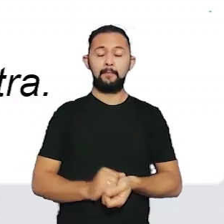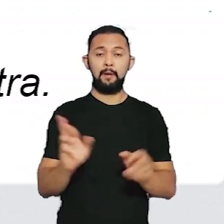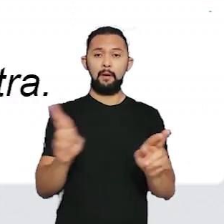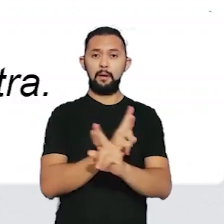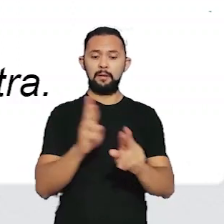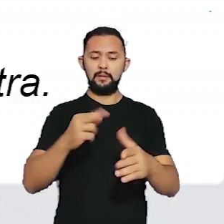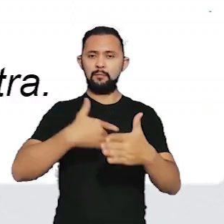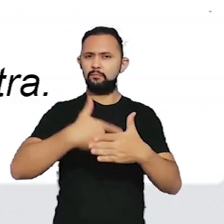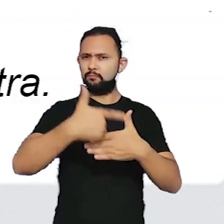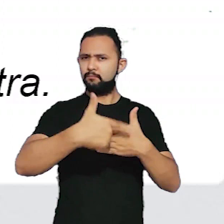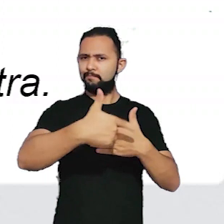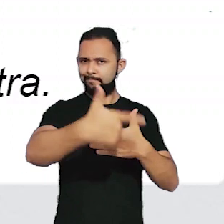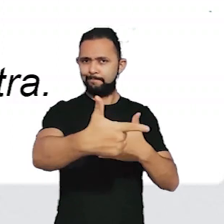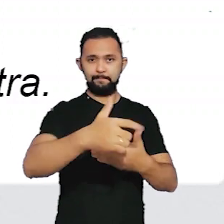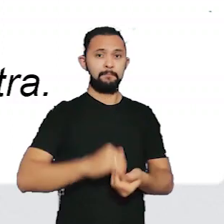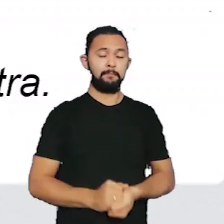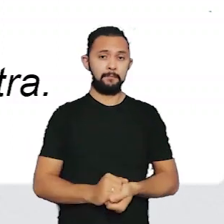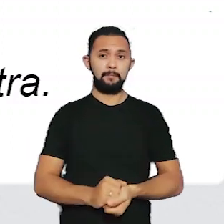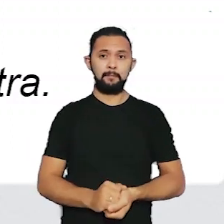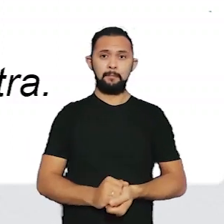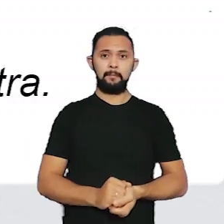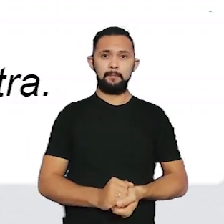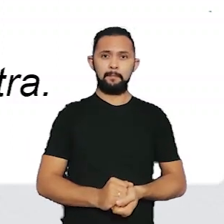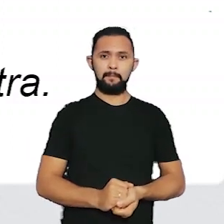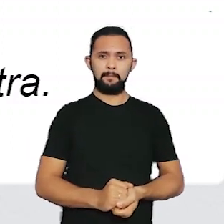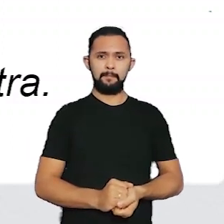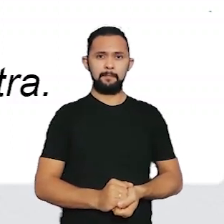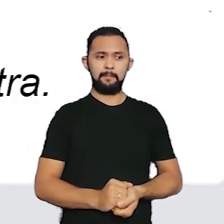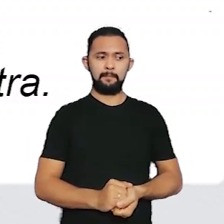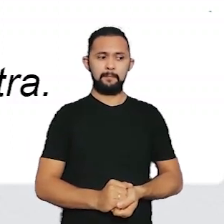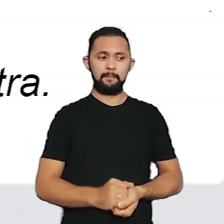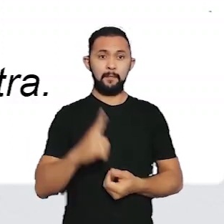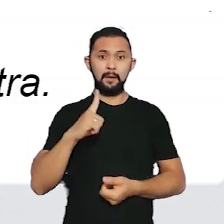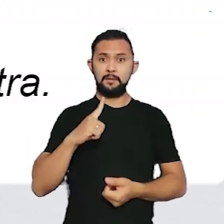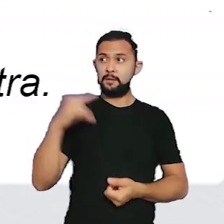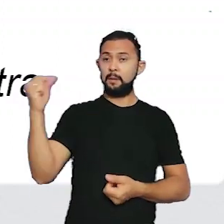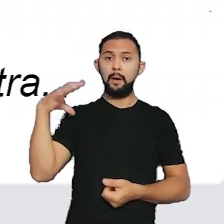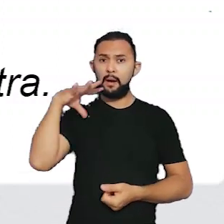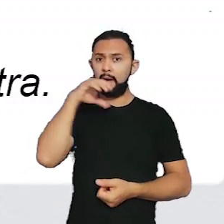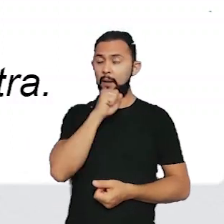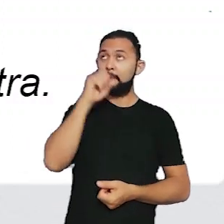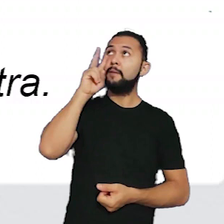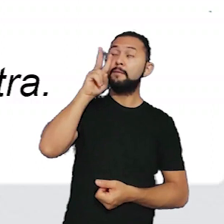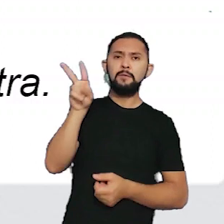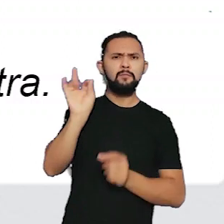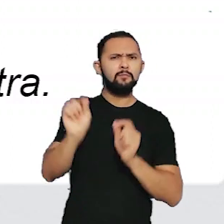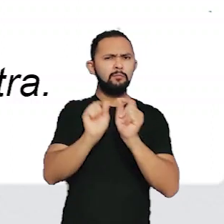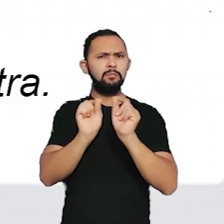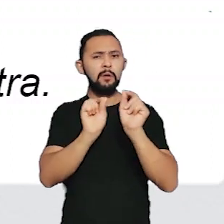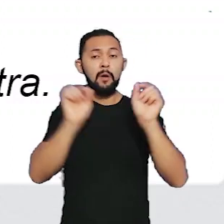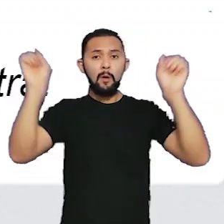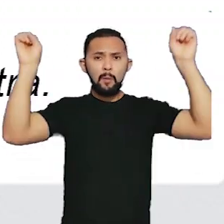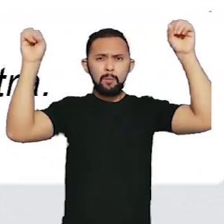relação de causa e uma relação de consequência. Saímos rapidamente, visto que estava armando um